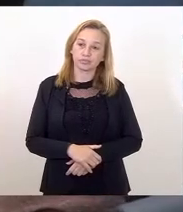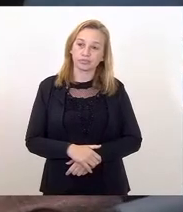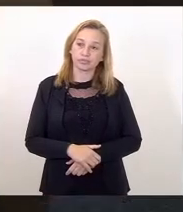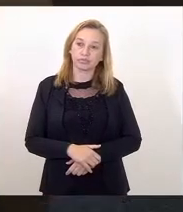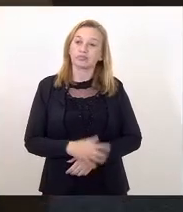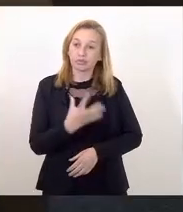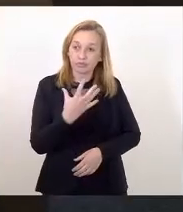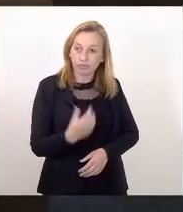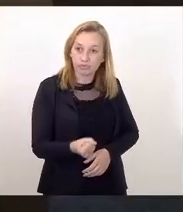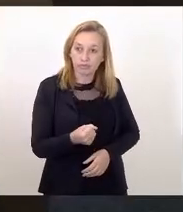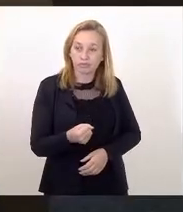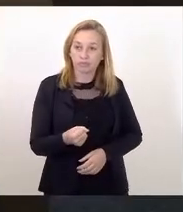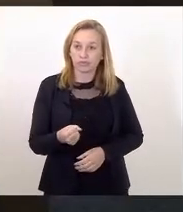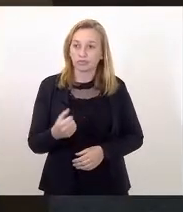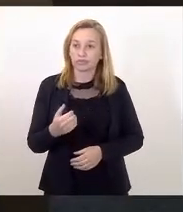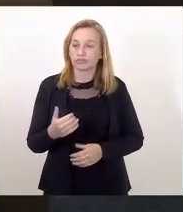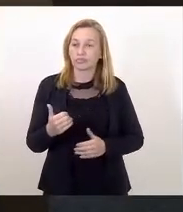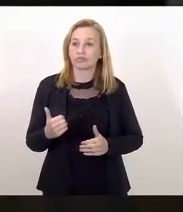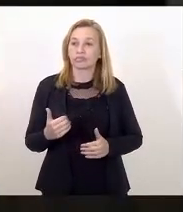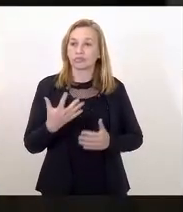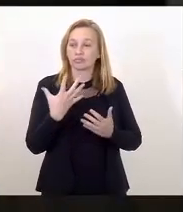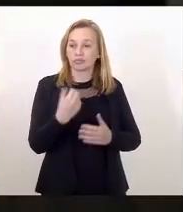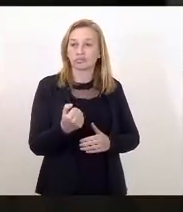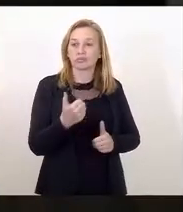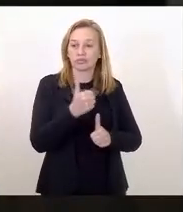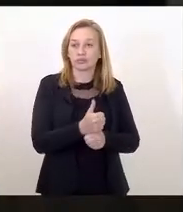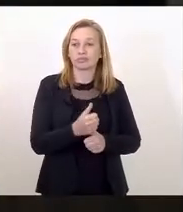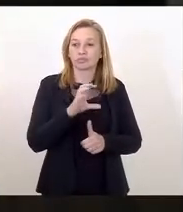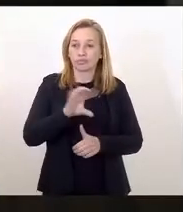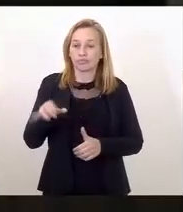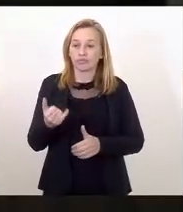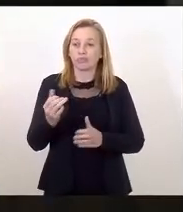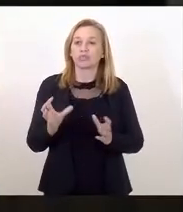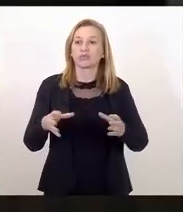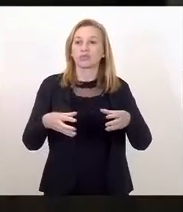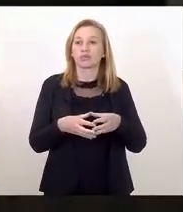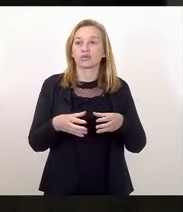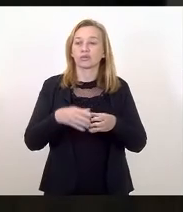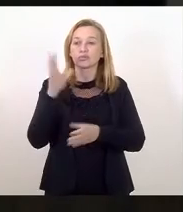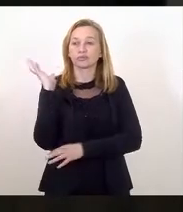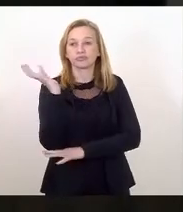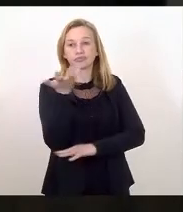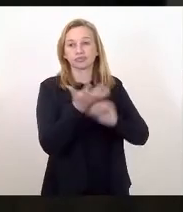Favorável nos termos do substitutivo da CCJ. Pela Comissão de Meio Ambiente, deputado Carlos Bink.